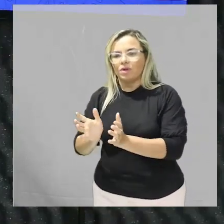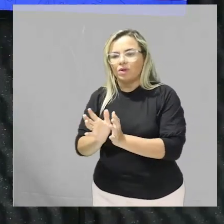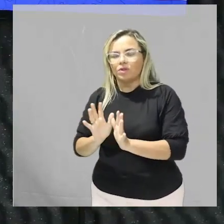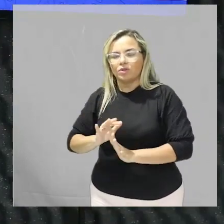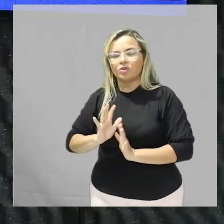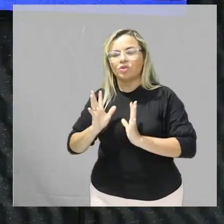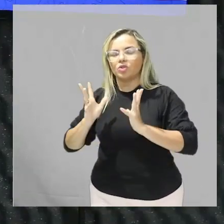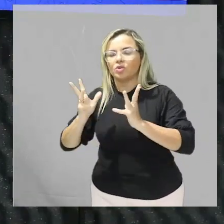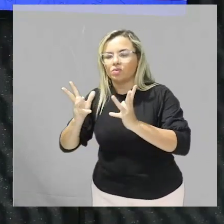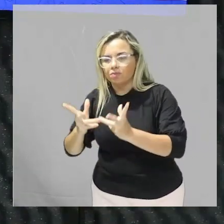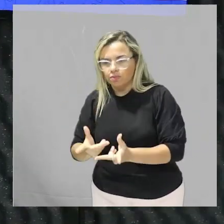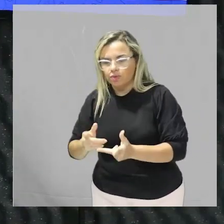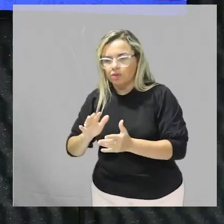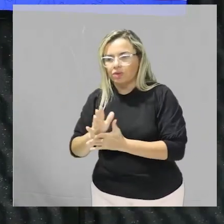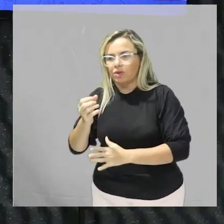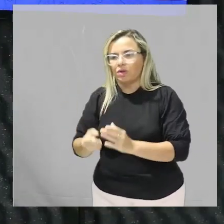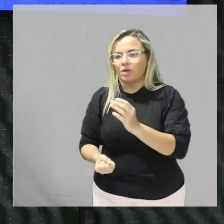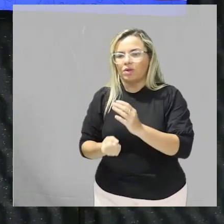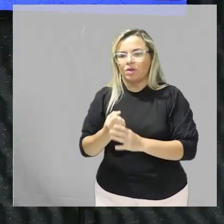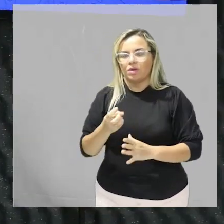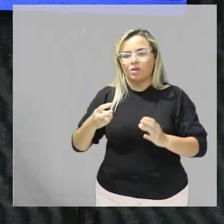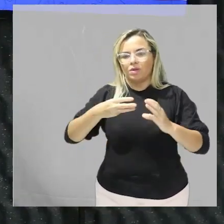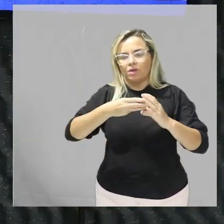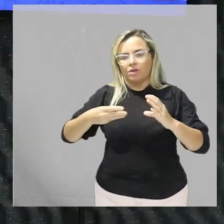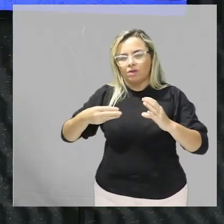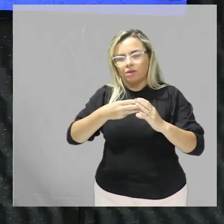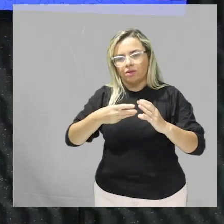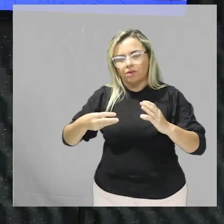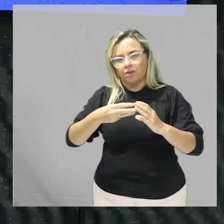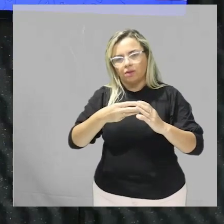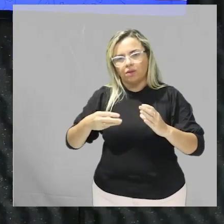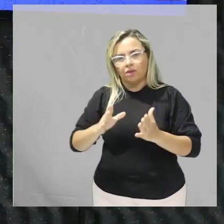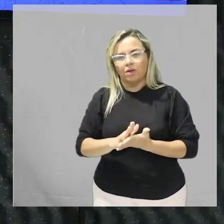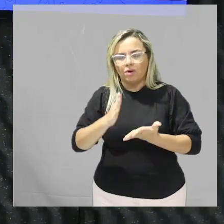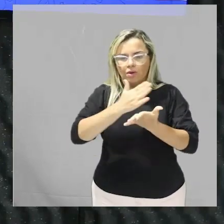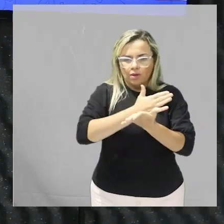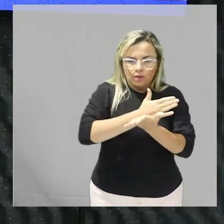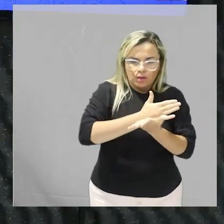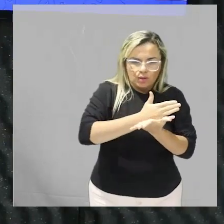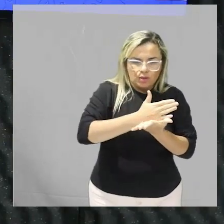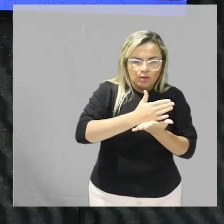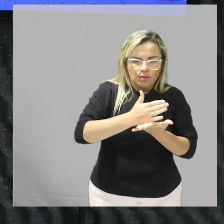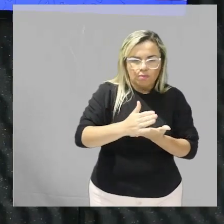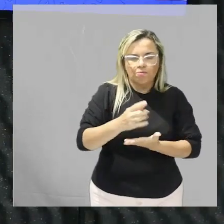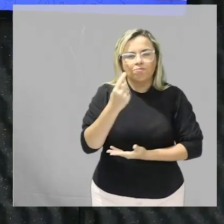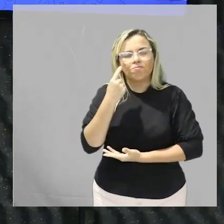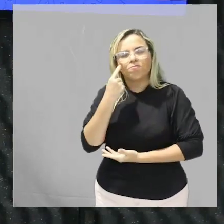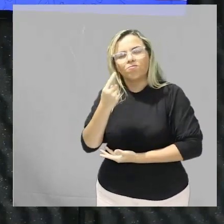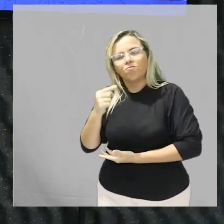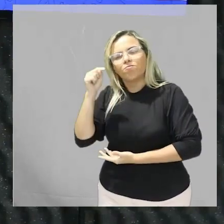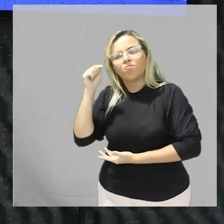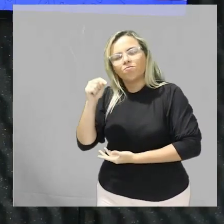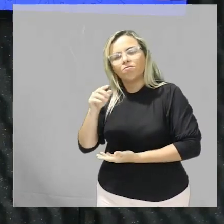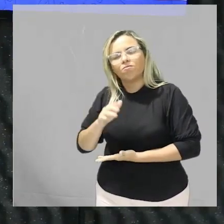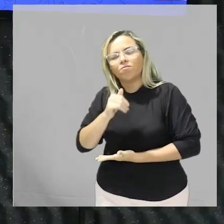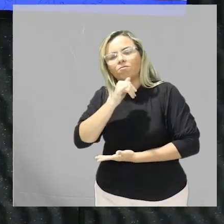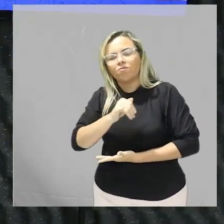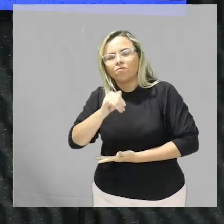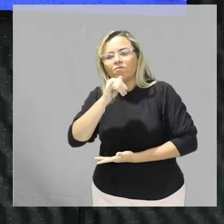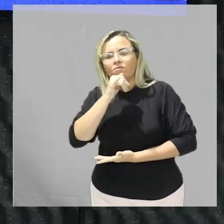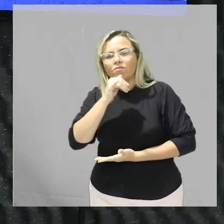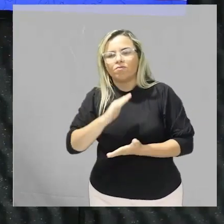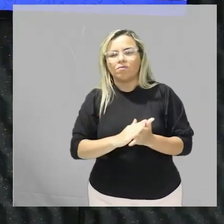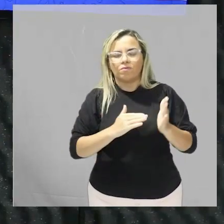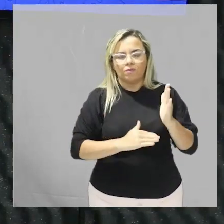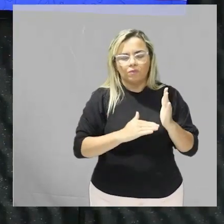organelas origina a célula. E aí a gente começa a ver, por exemplo, níveis de organização